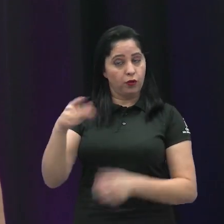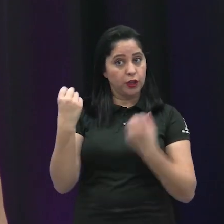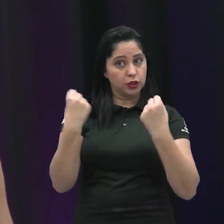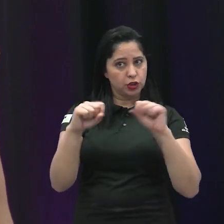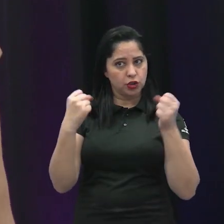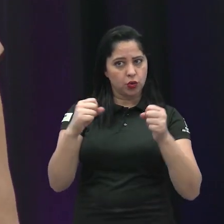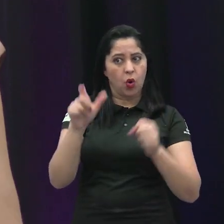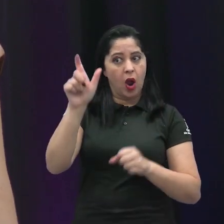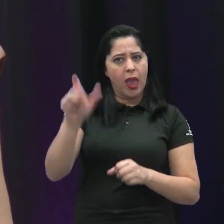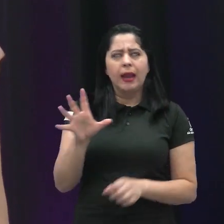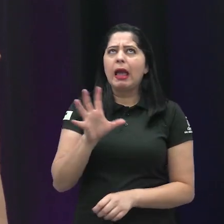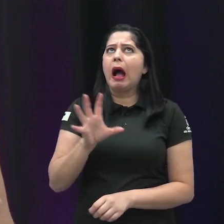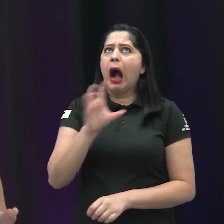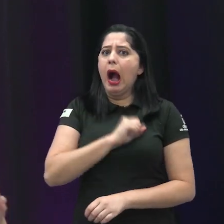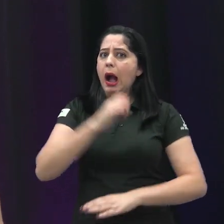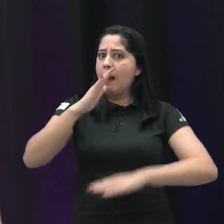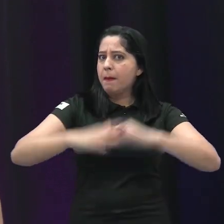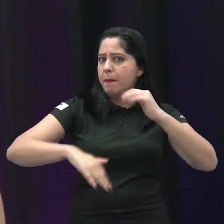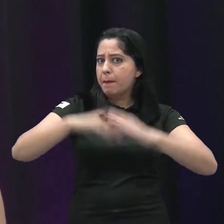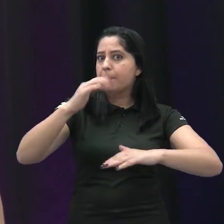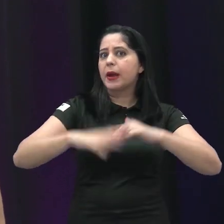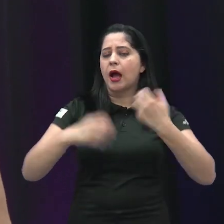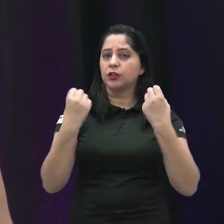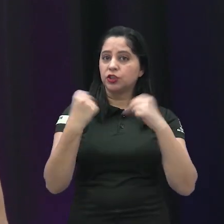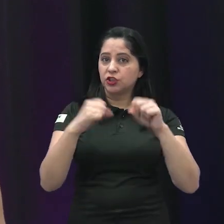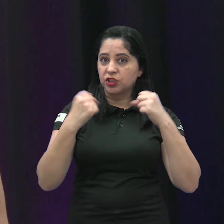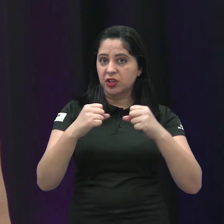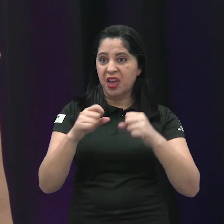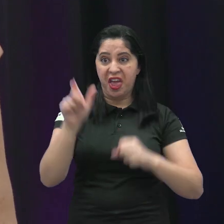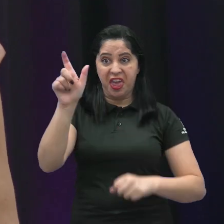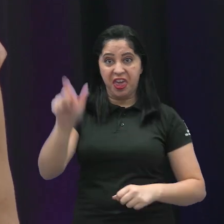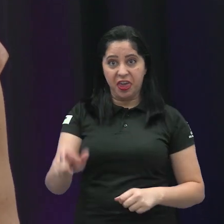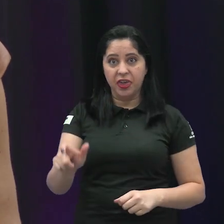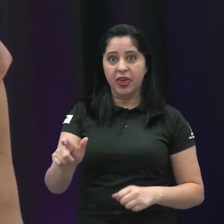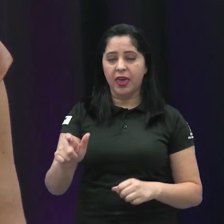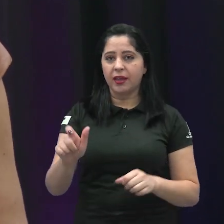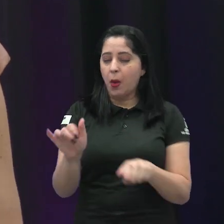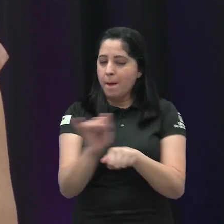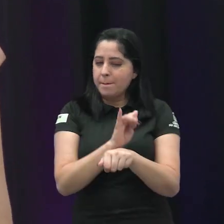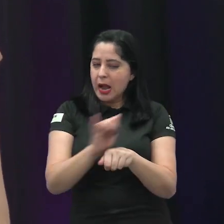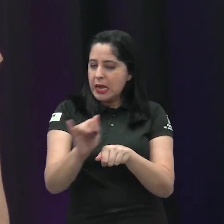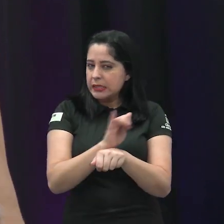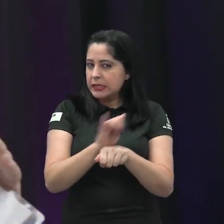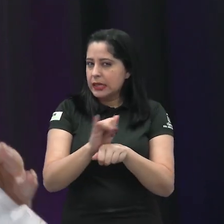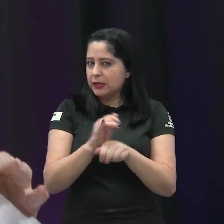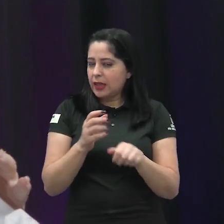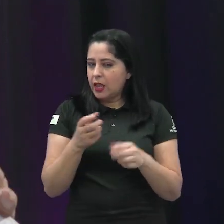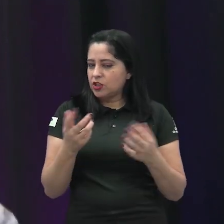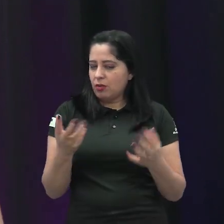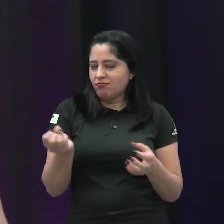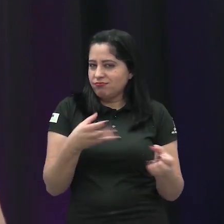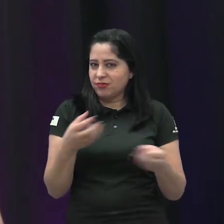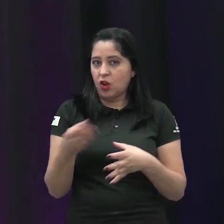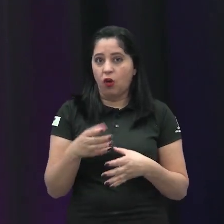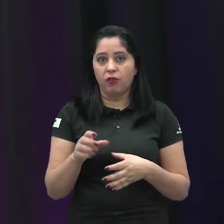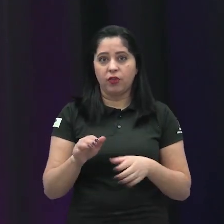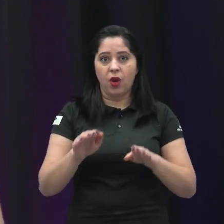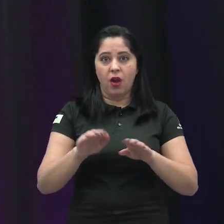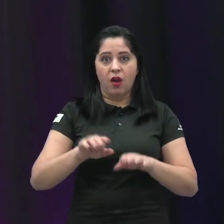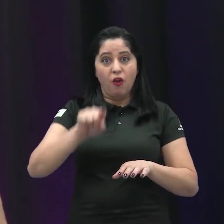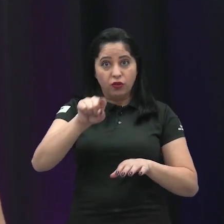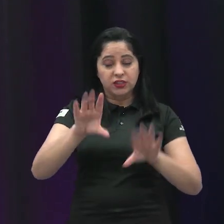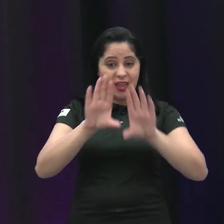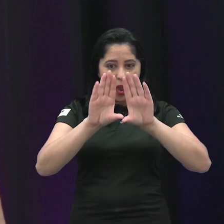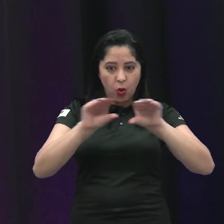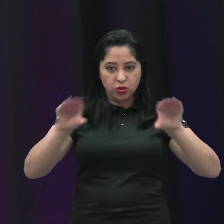educador físico, apaixonado pela prática de atividade física e que tem uma abordagem motivadora. Então, arraste o